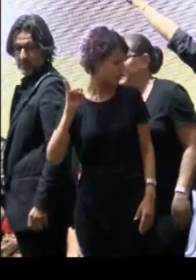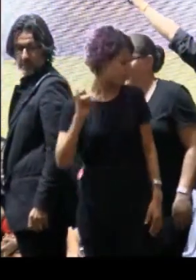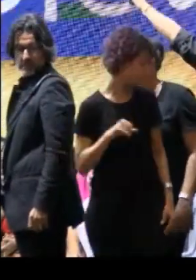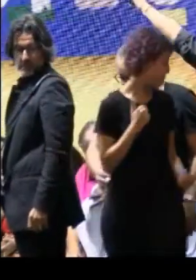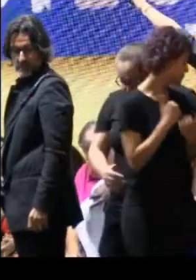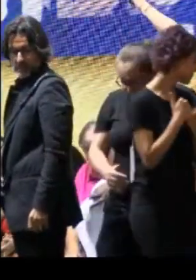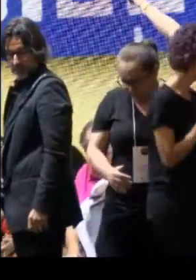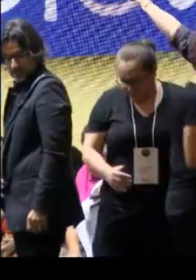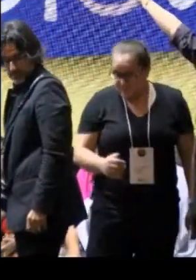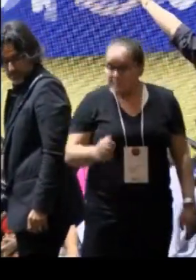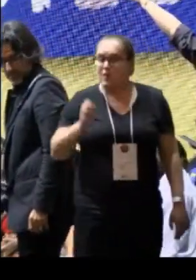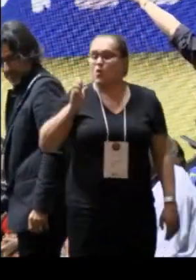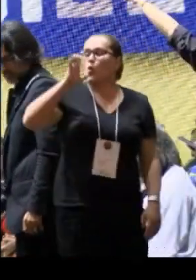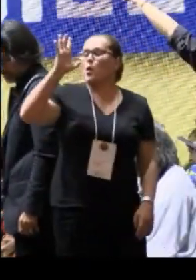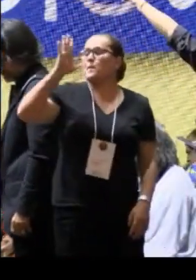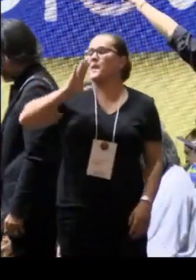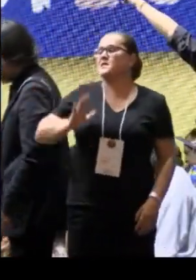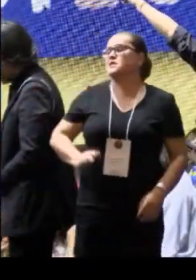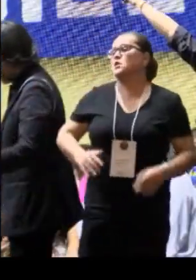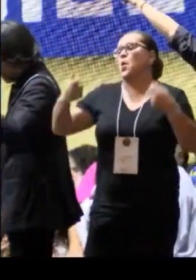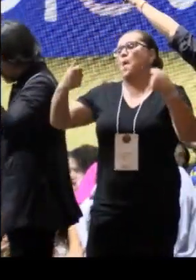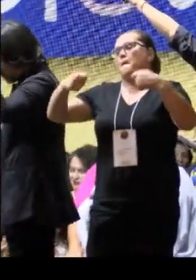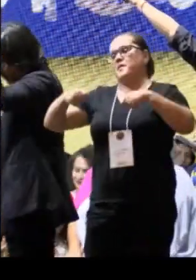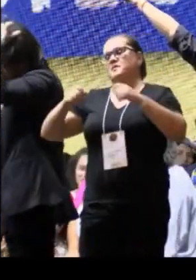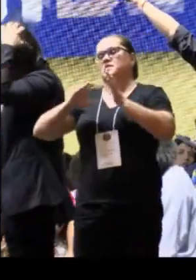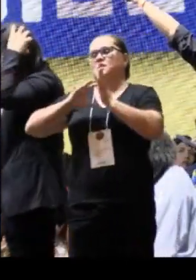precisou tanto do PT. E o PT